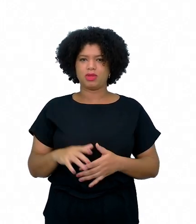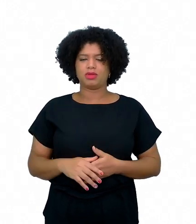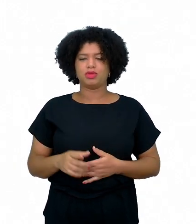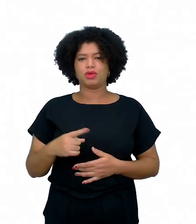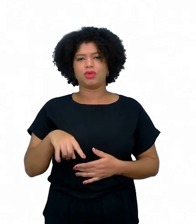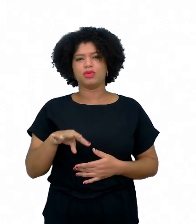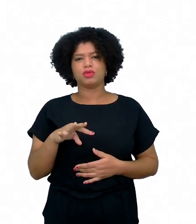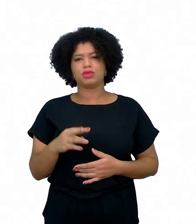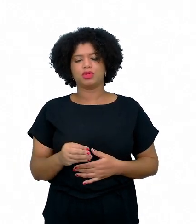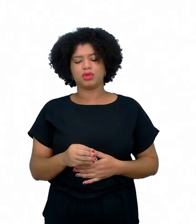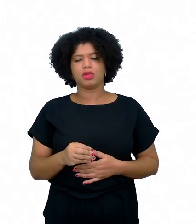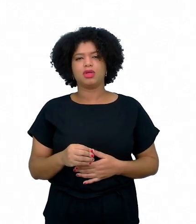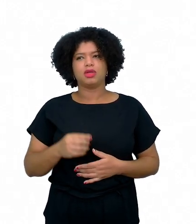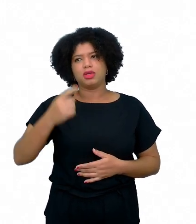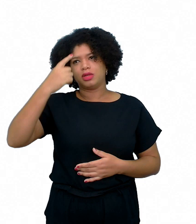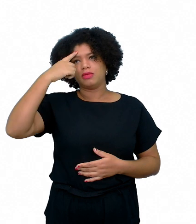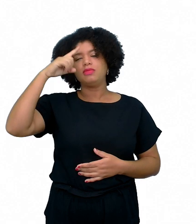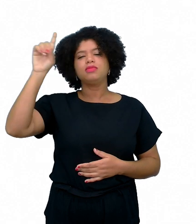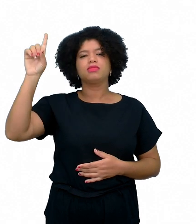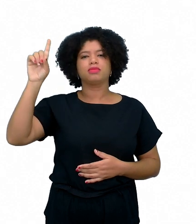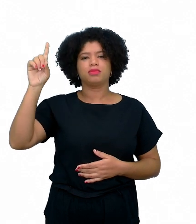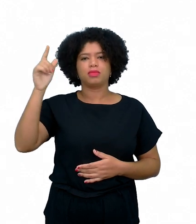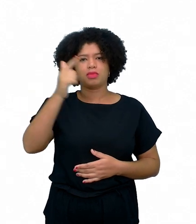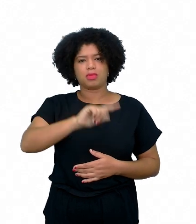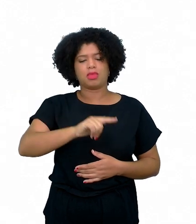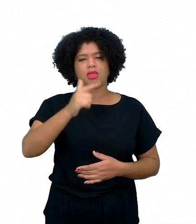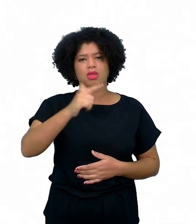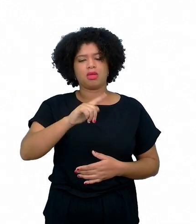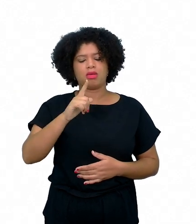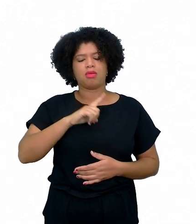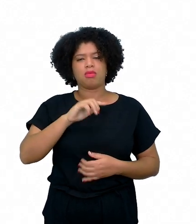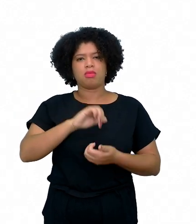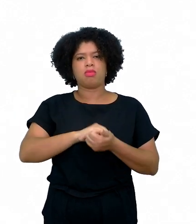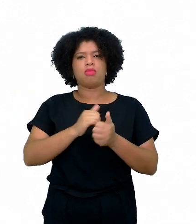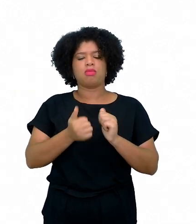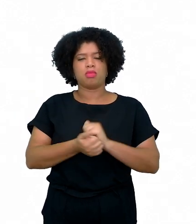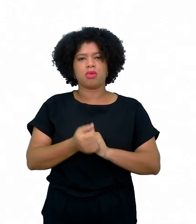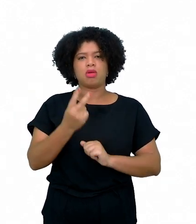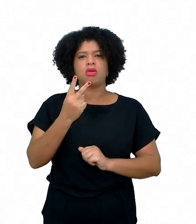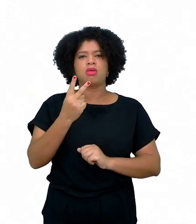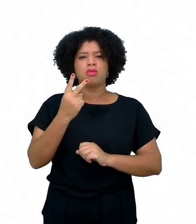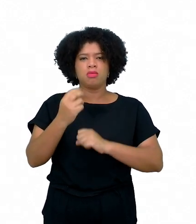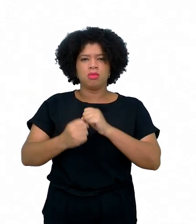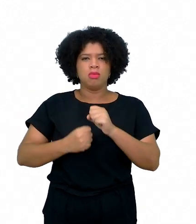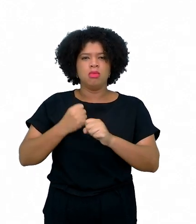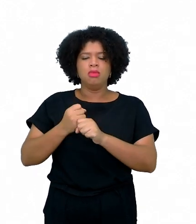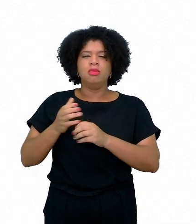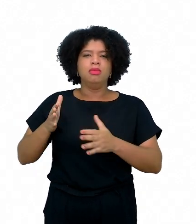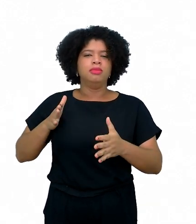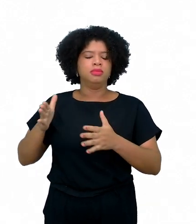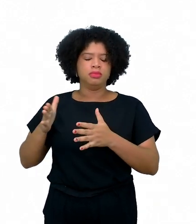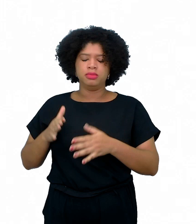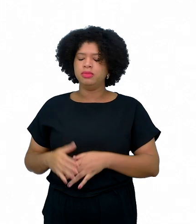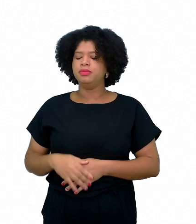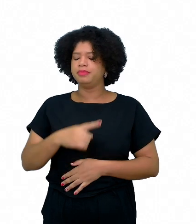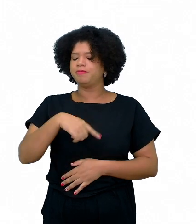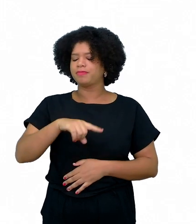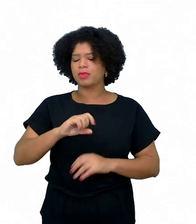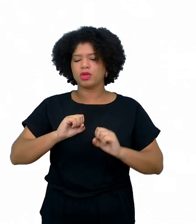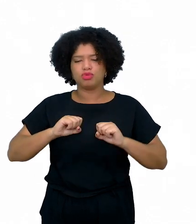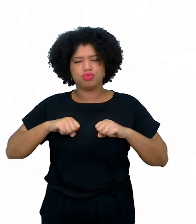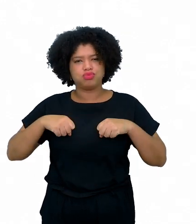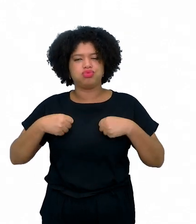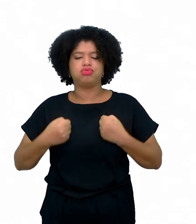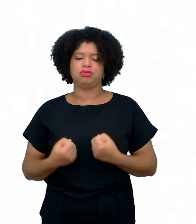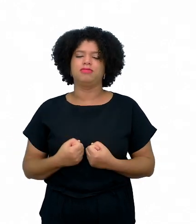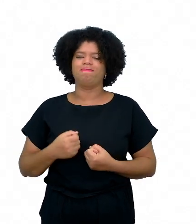Vocês inventaram e se reinventaram durante 2 anos. Foi um trabalho árduo de cada um